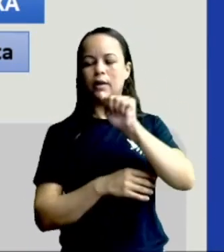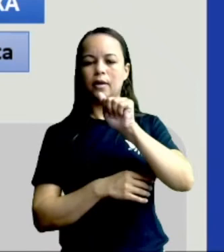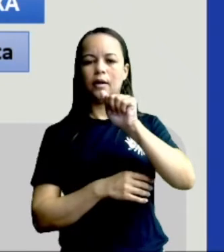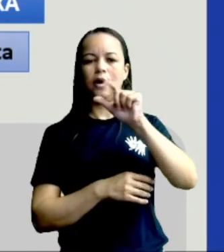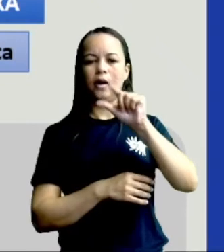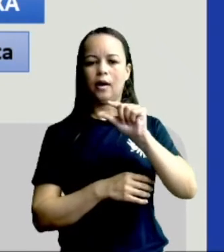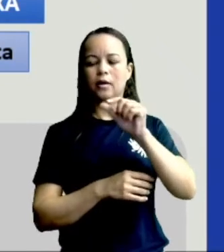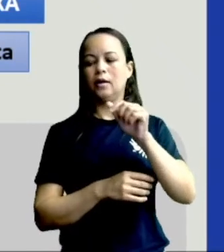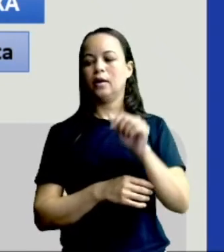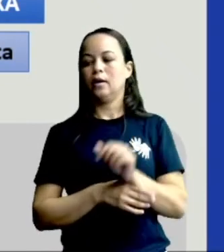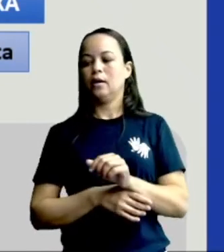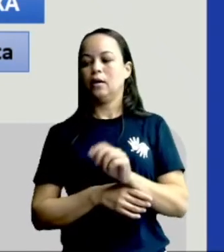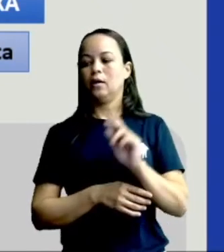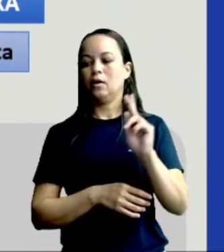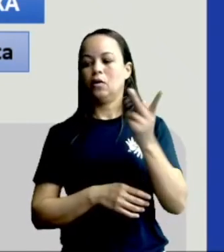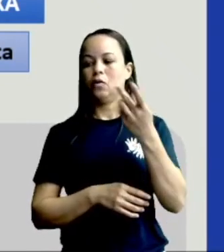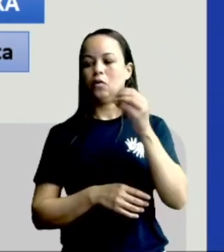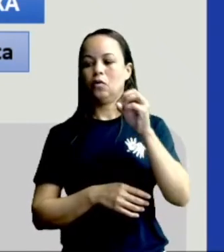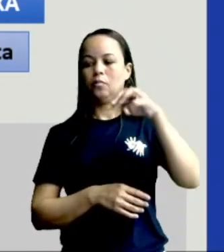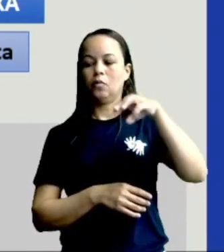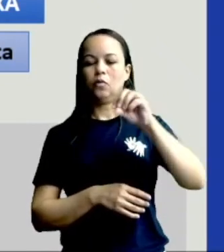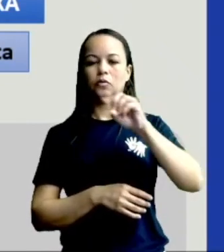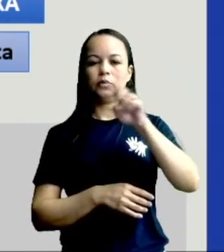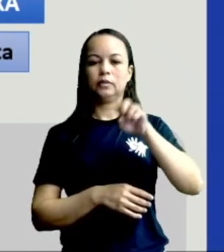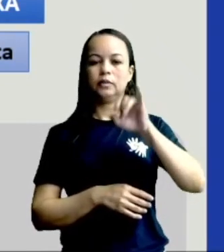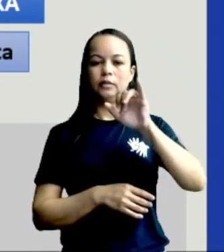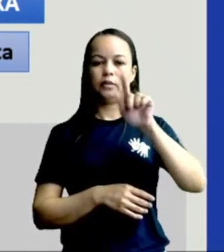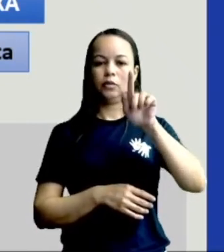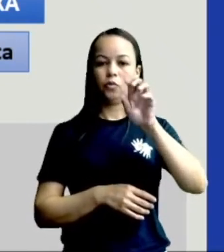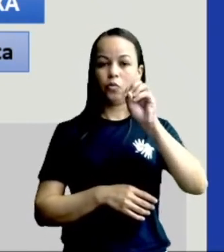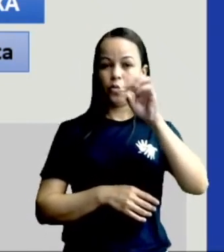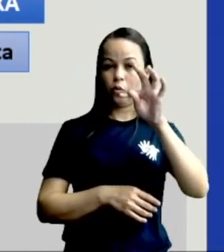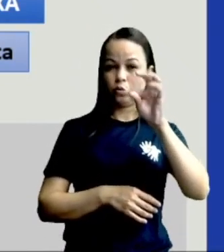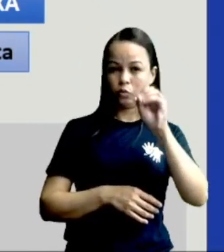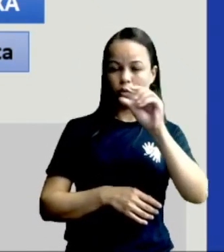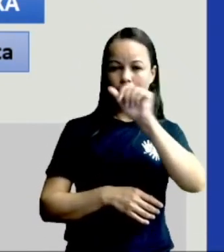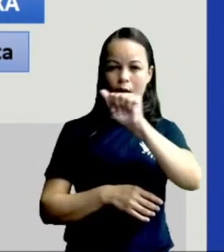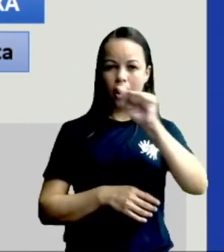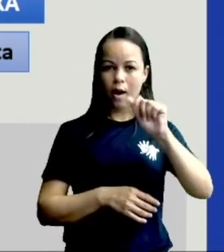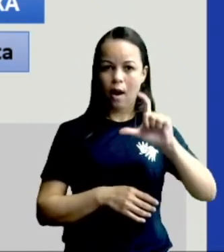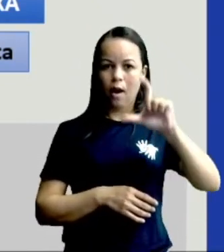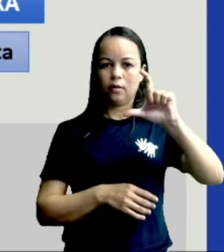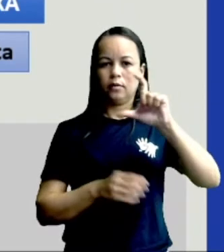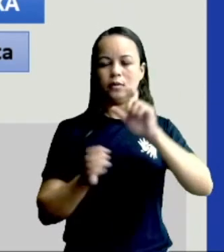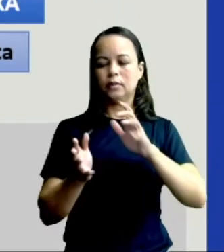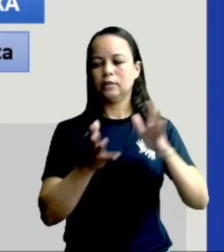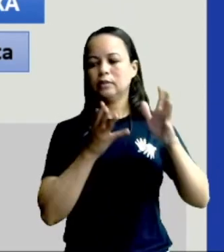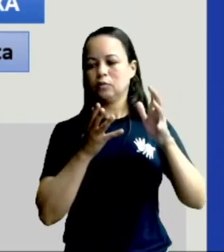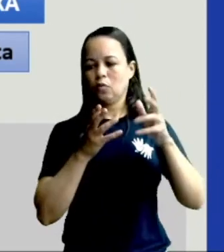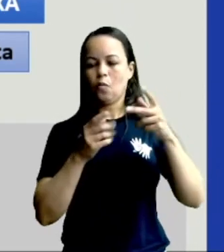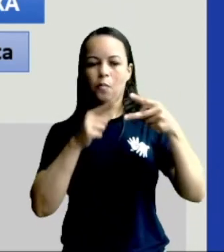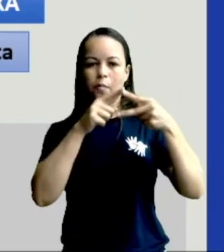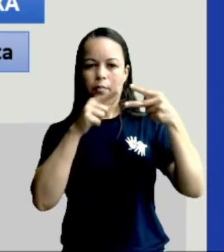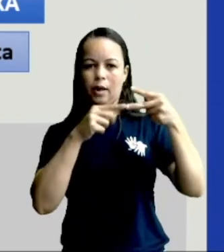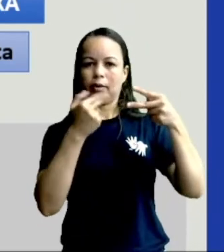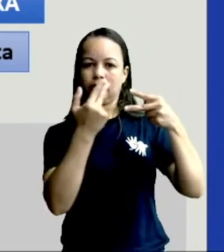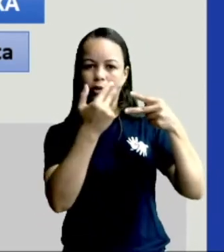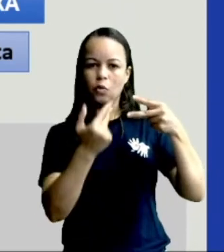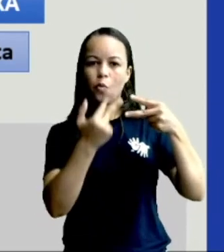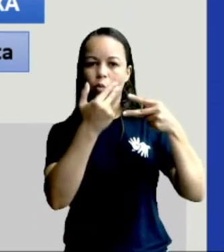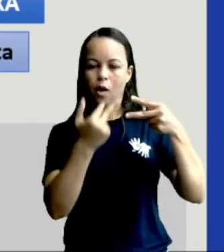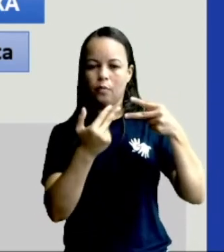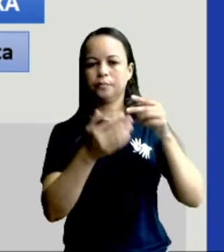quer dizer que ele possui alelos iguais, né? São dois cromossomos com pares iguais.